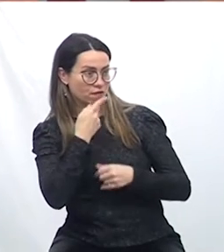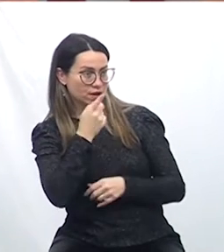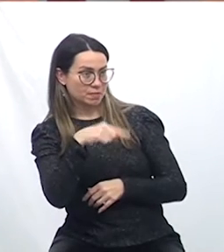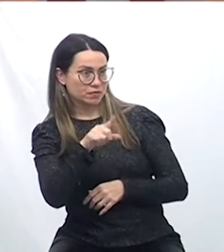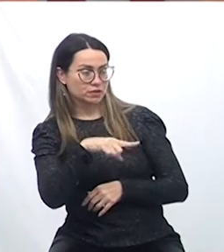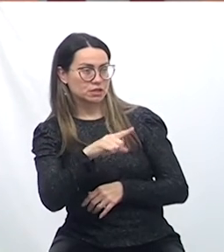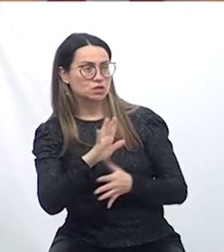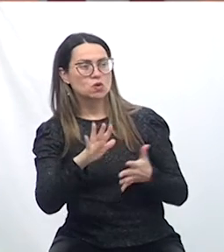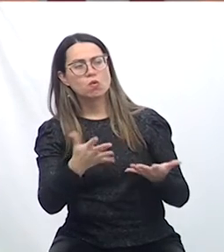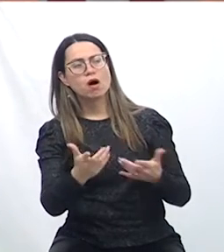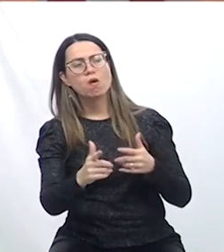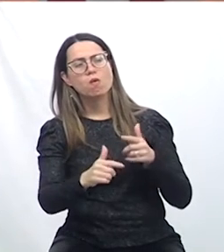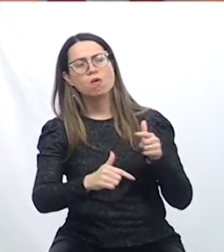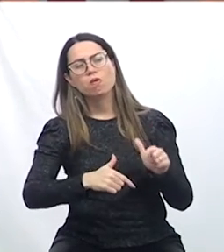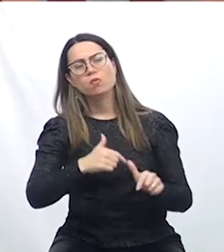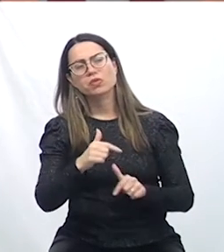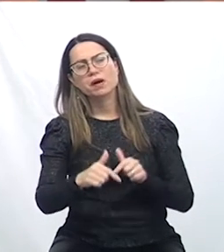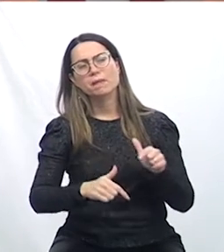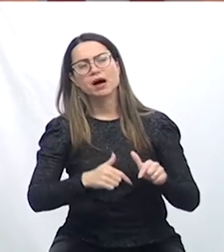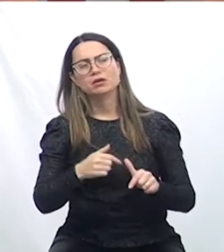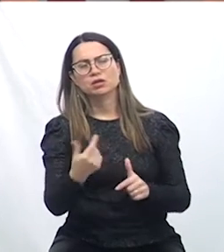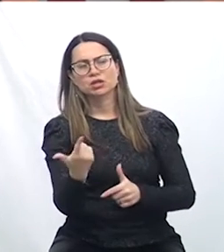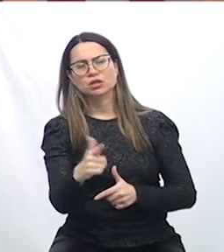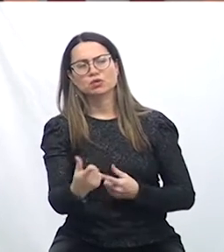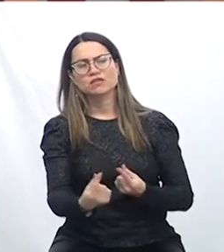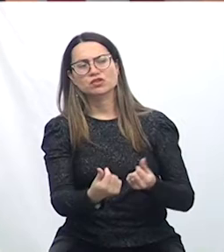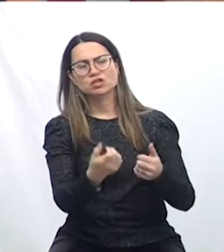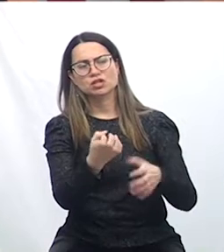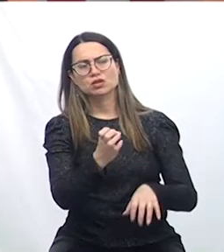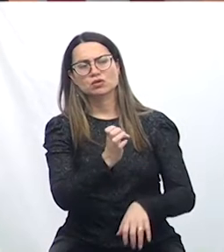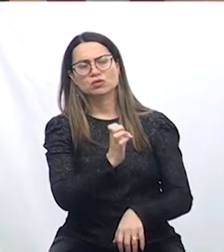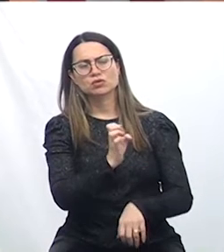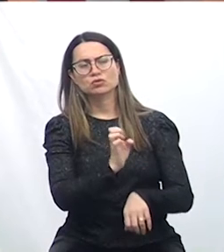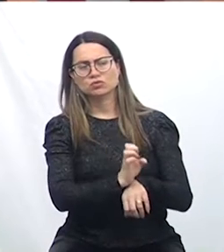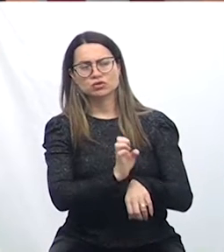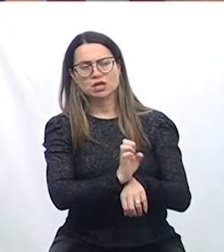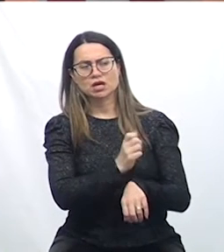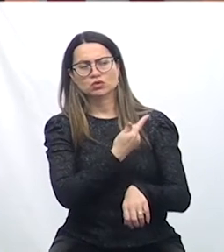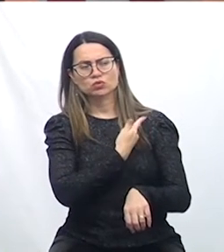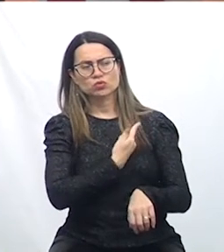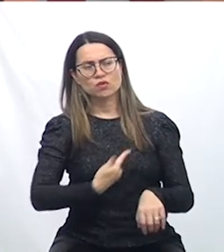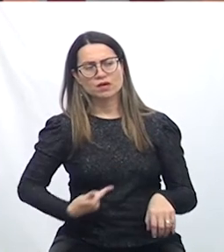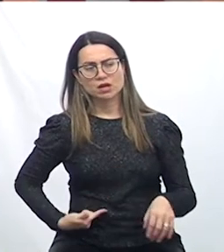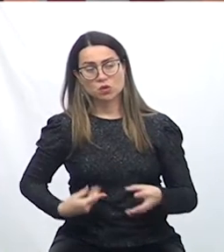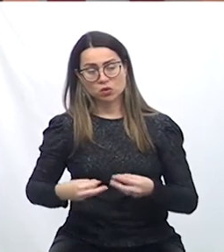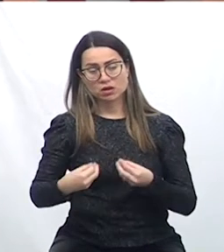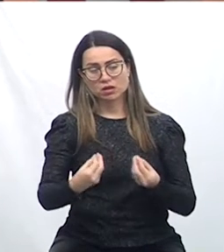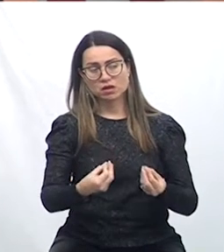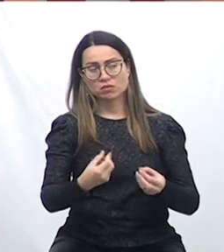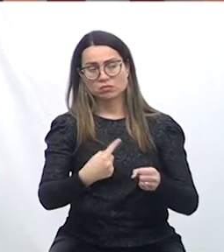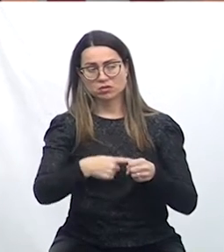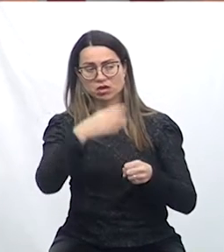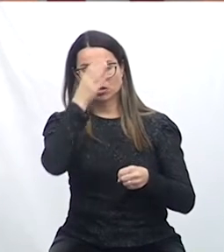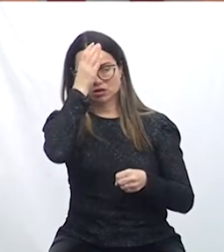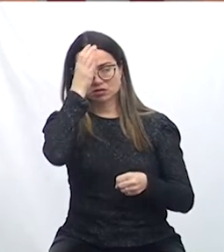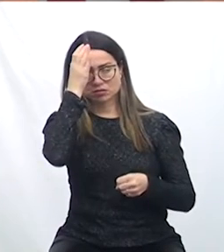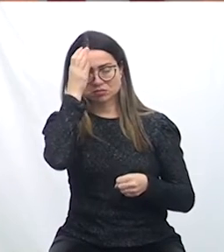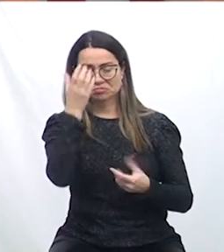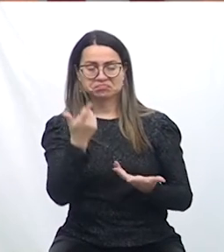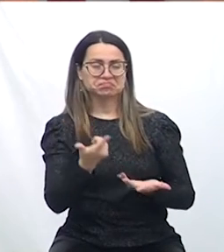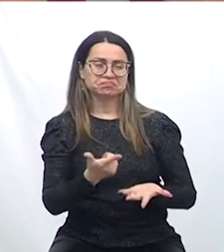teve investimento do governo do estado aí no nosso município. O município dos